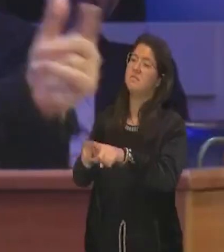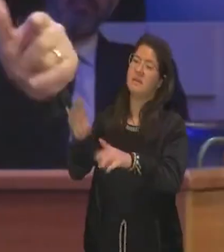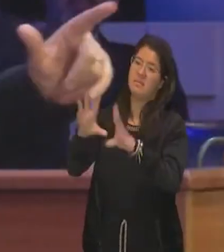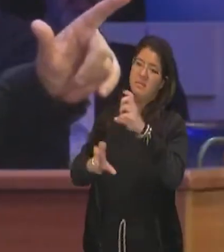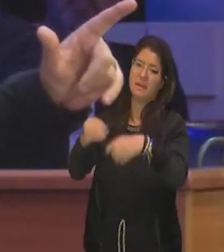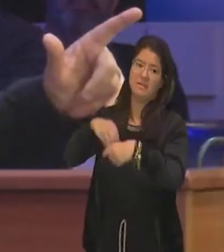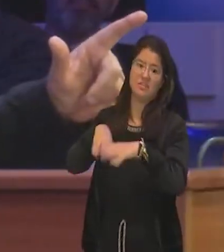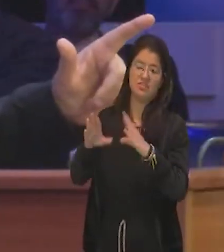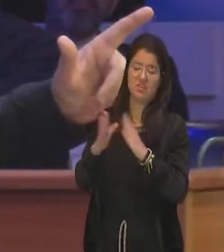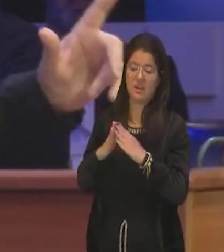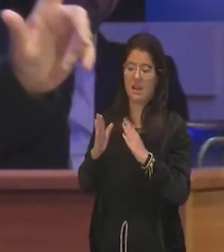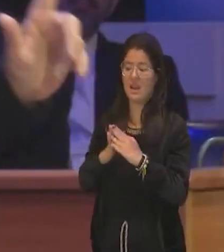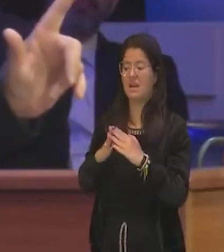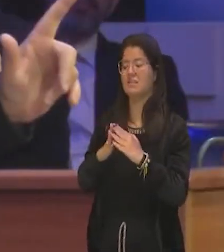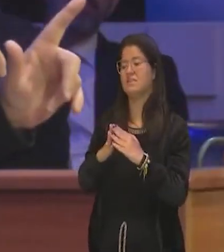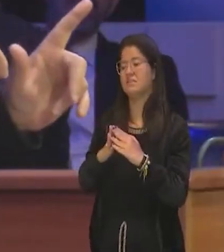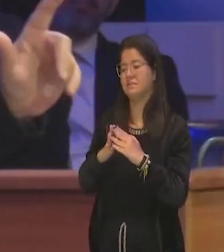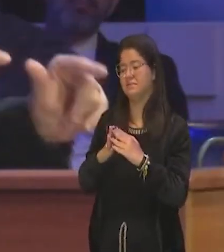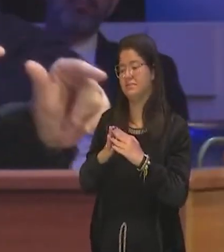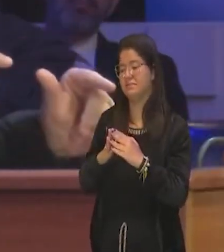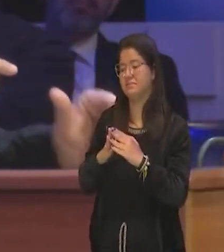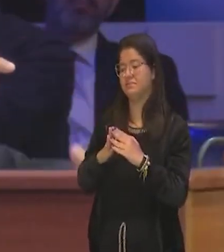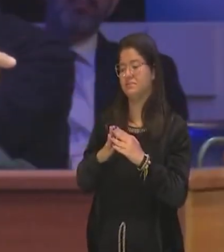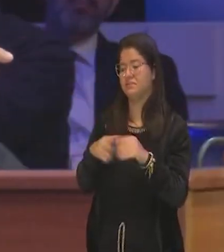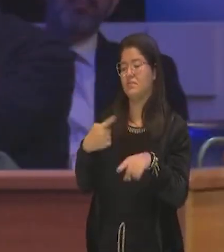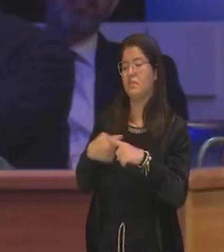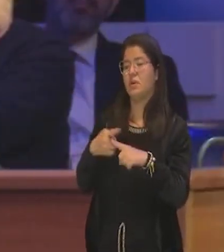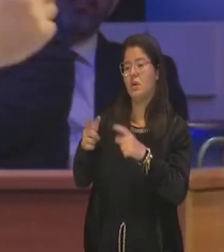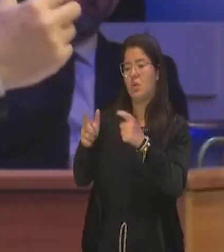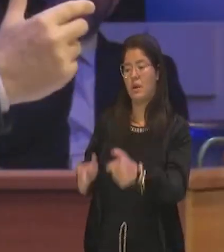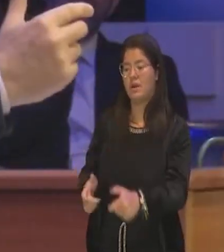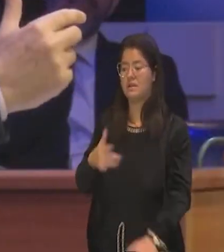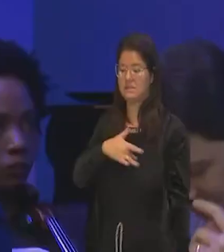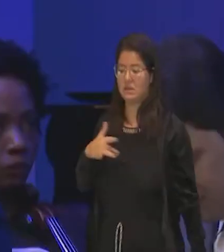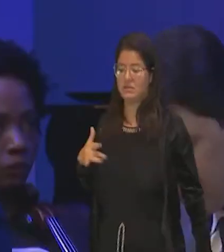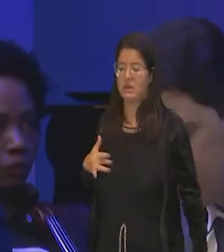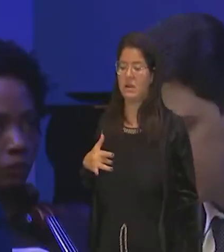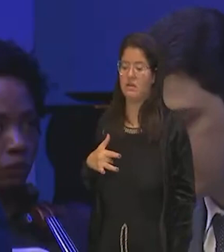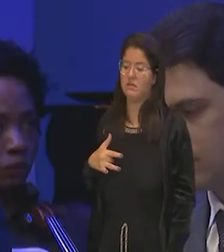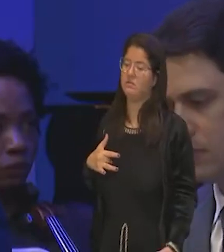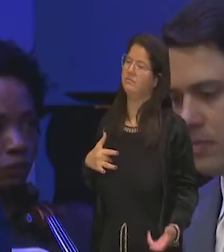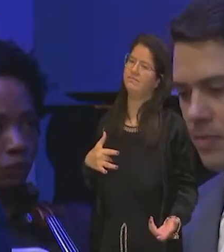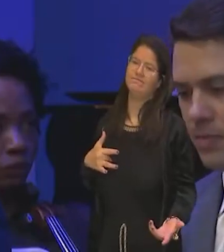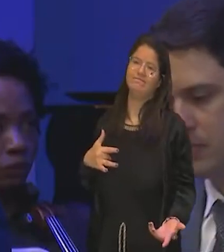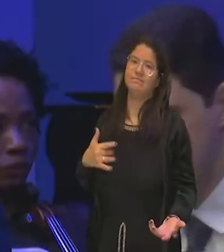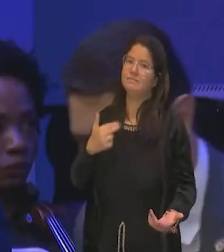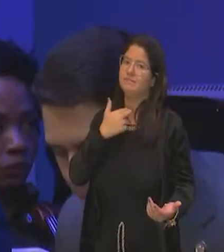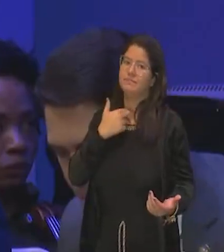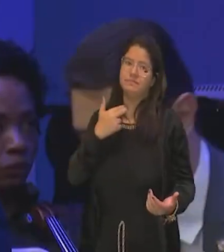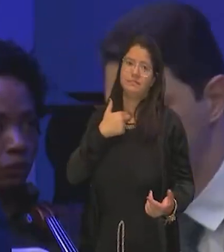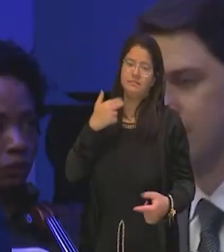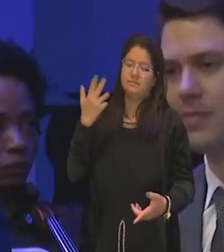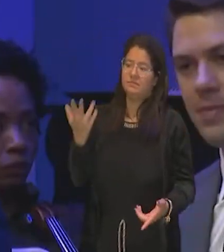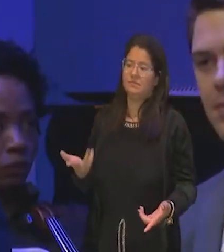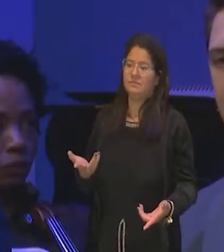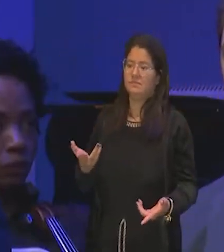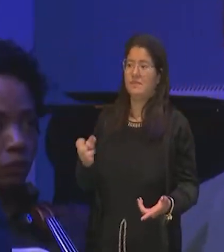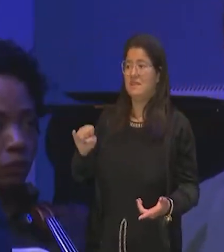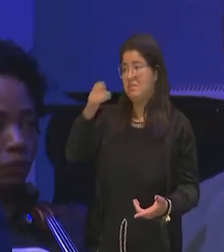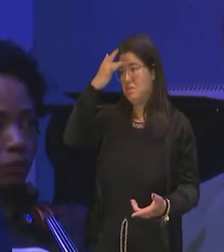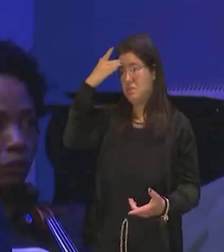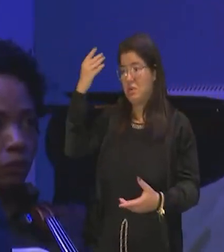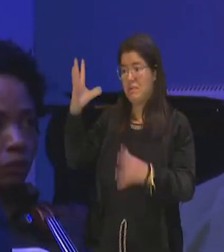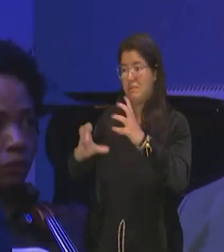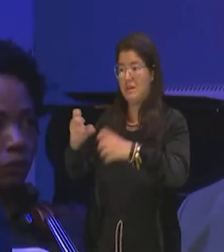porque o ambiente que seria considerado um ambiente saudável, um ambiente de paz, a pessoa tem uma predisposição para